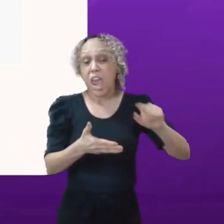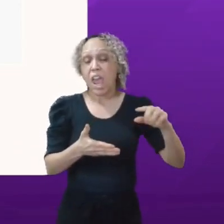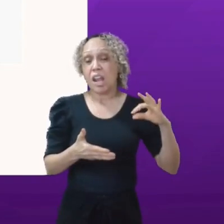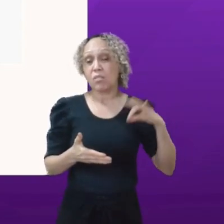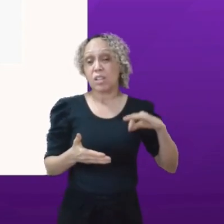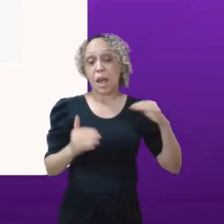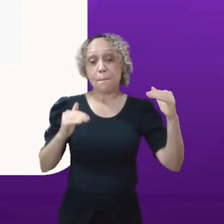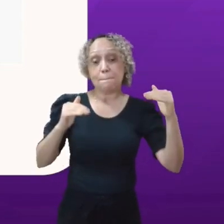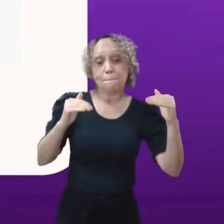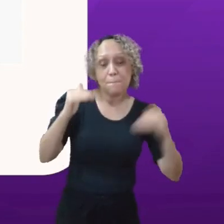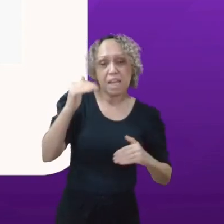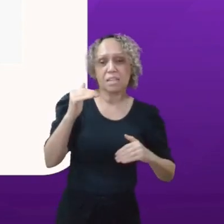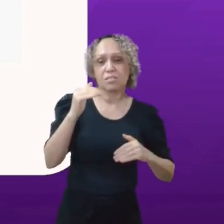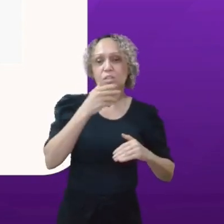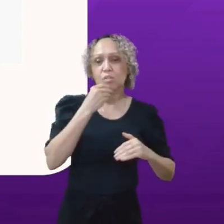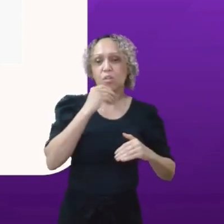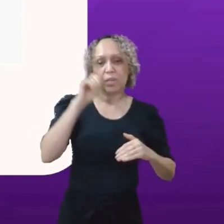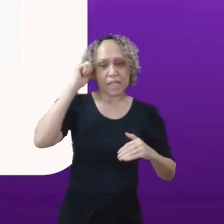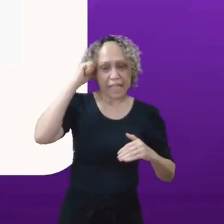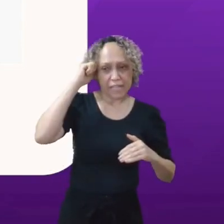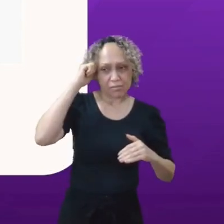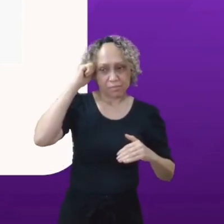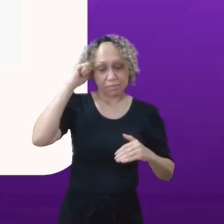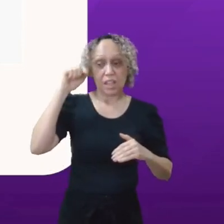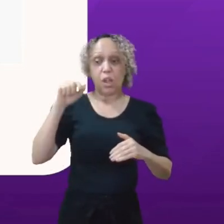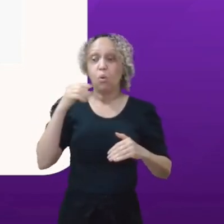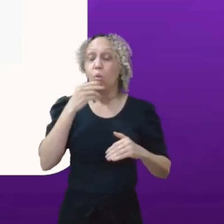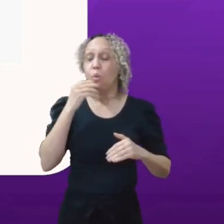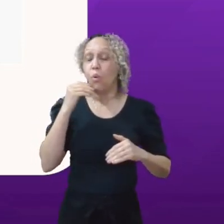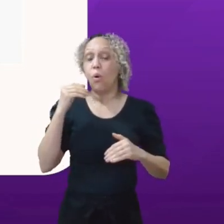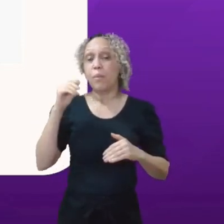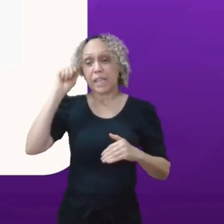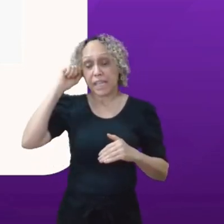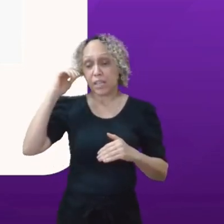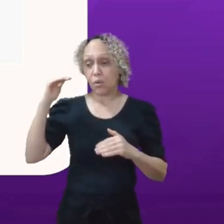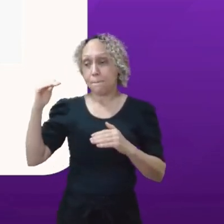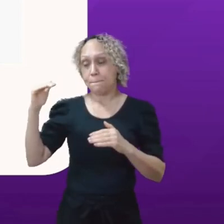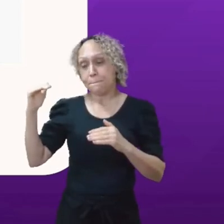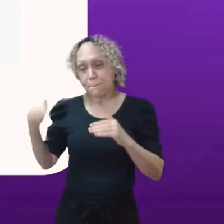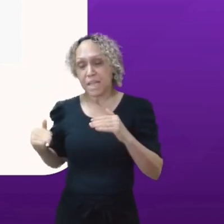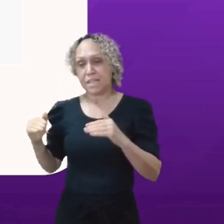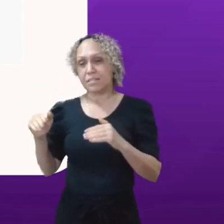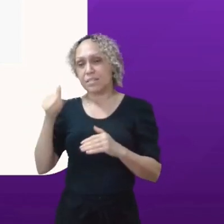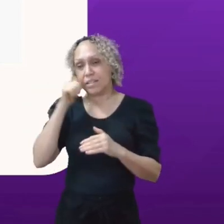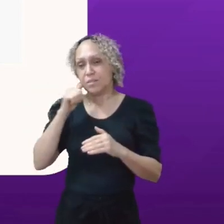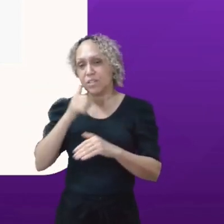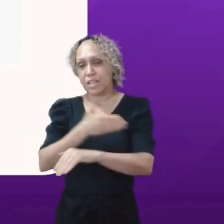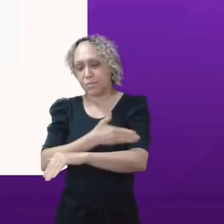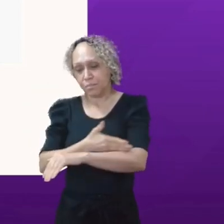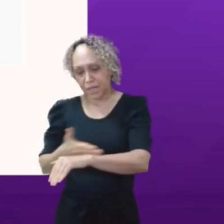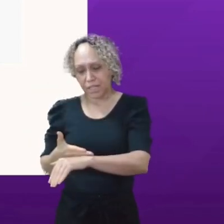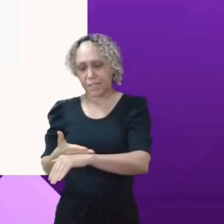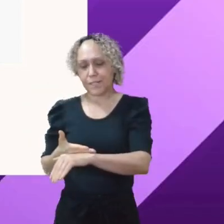homens negros estão ganhando menos que as mulheres brancas, e as mulheres brancas estão ganhando menos que os homens brancos. Então, lógico, você tem